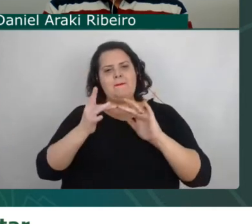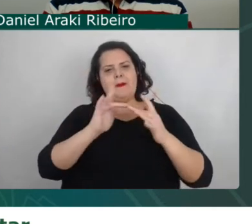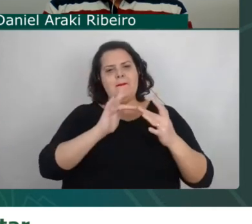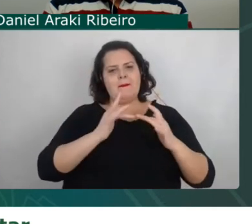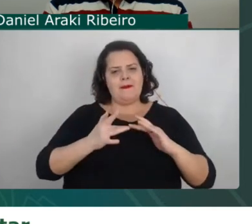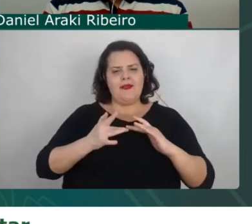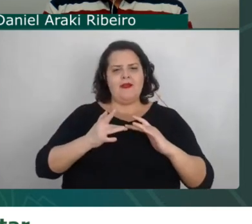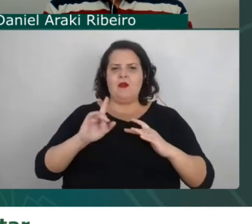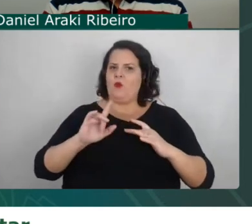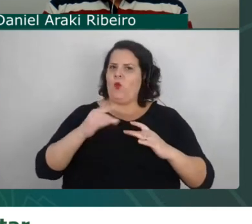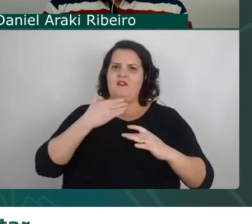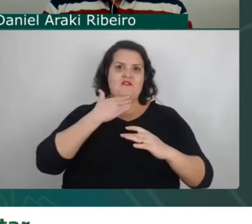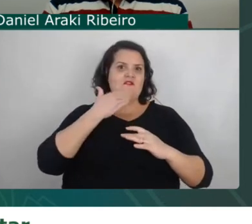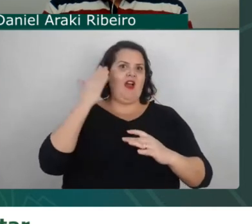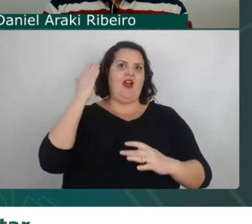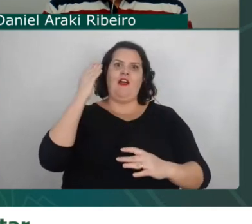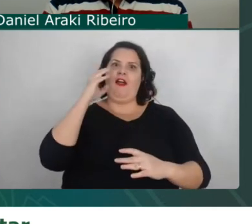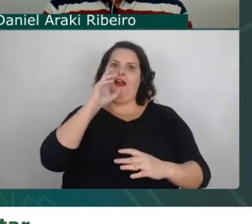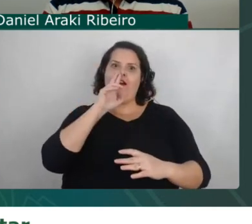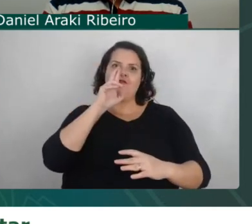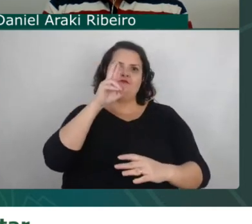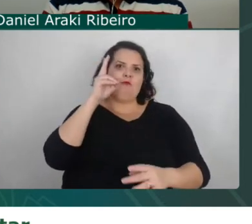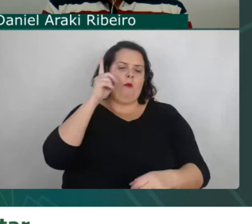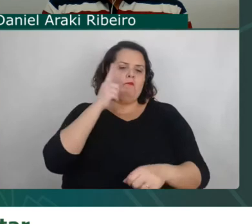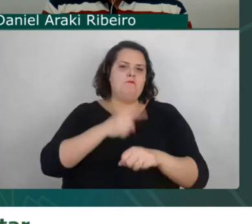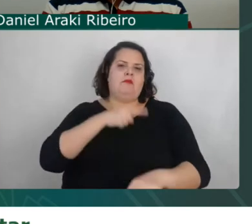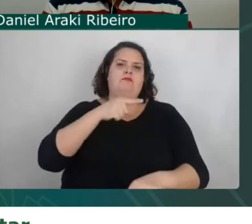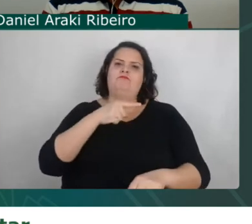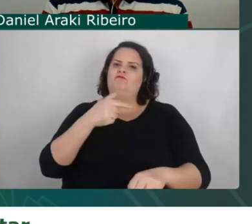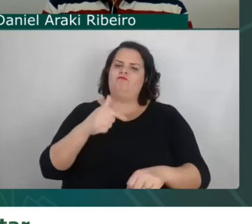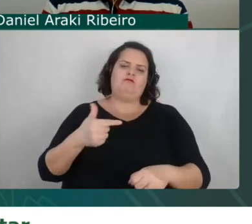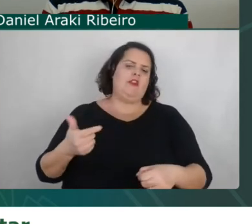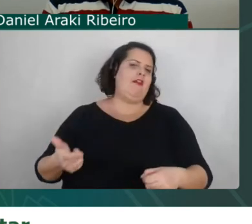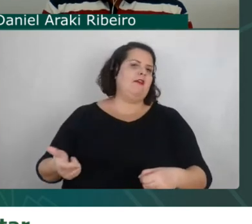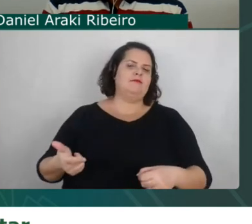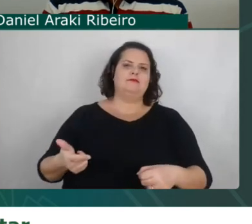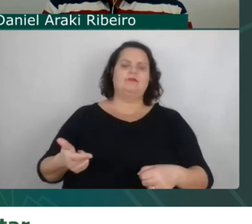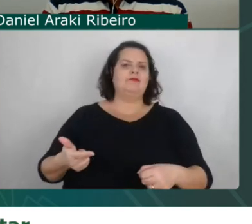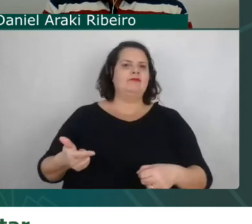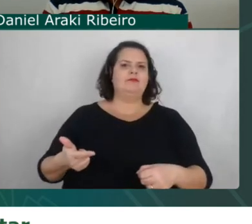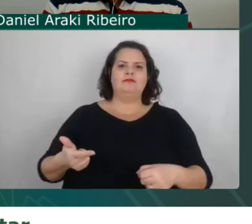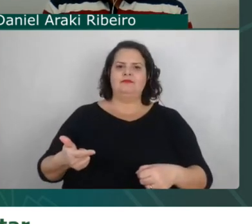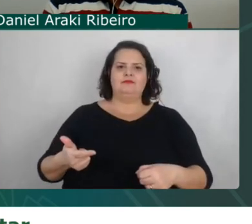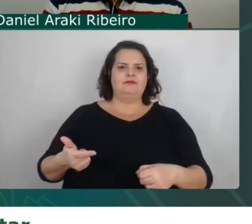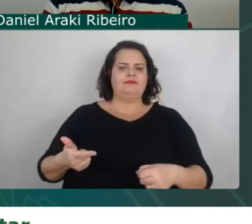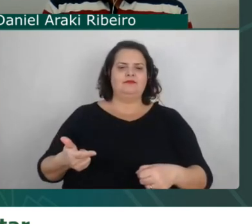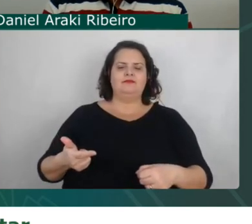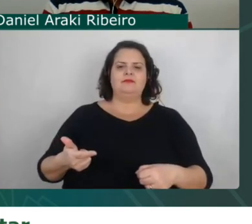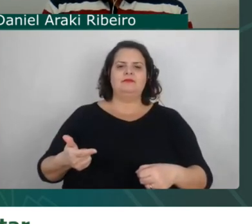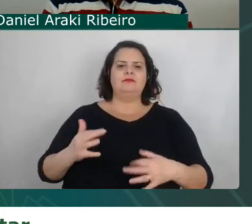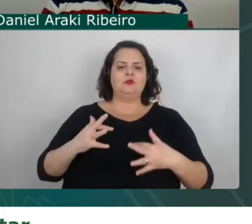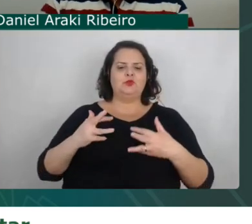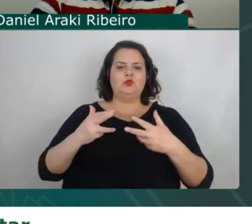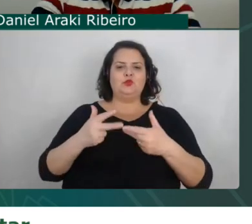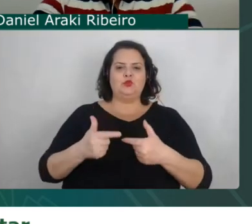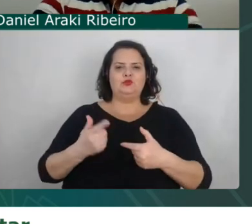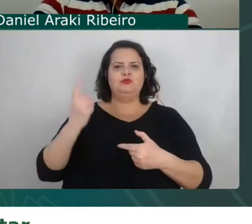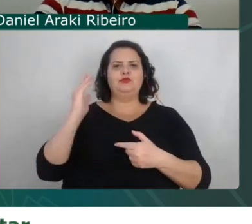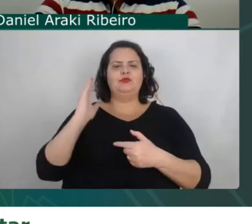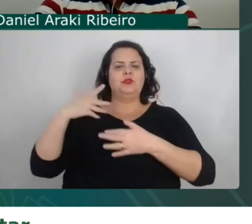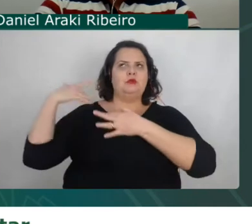né, a gente não vai conseguir ter uma solução imediata, né, para tudo que a gente vem colocando